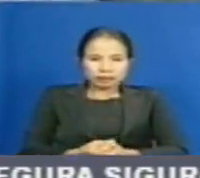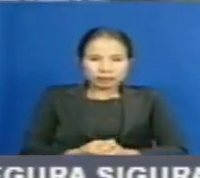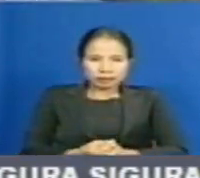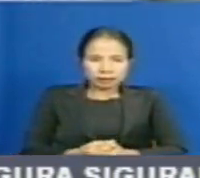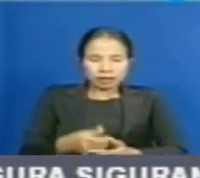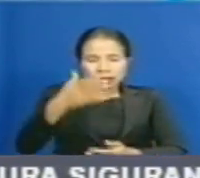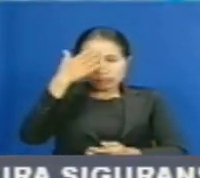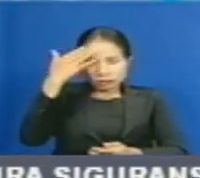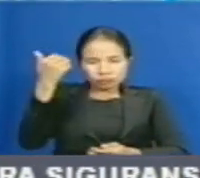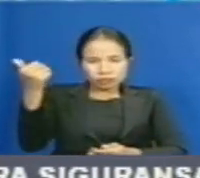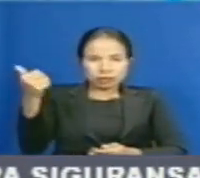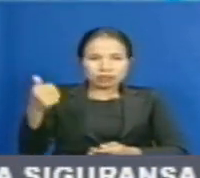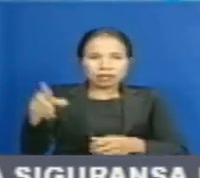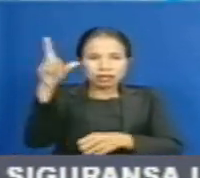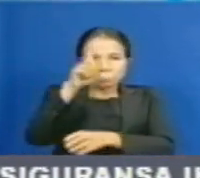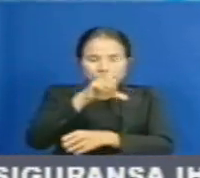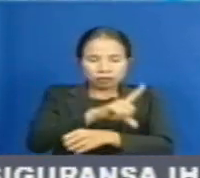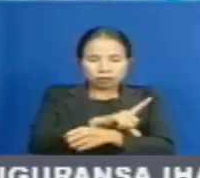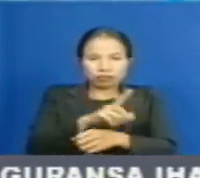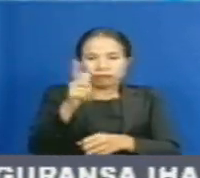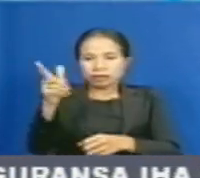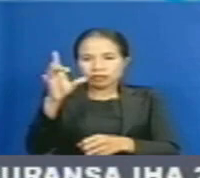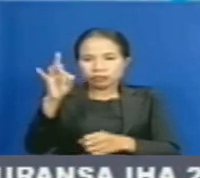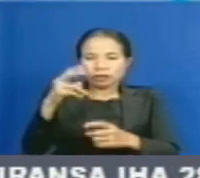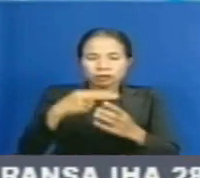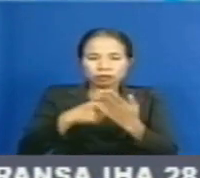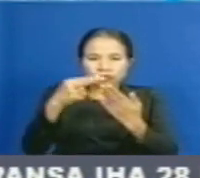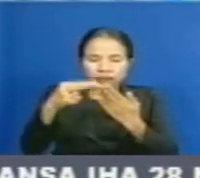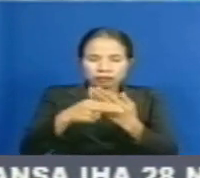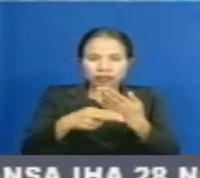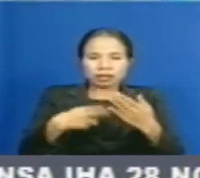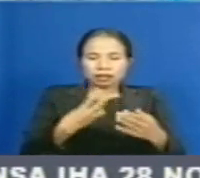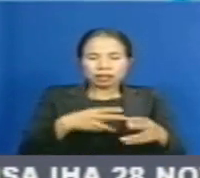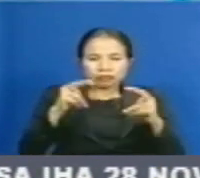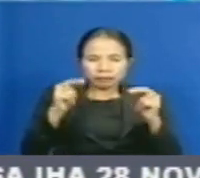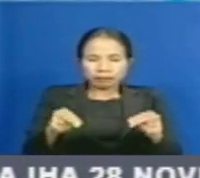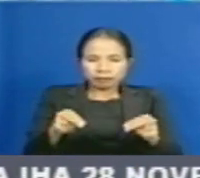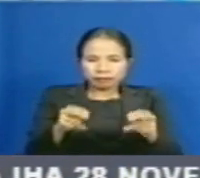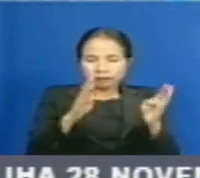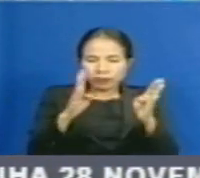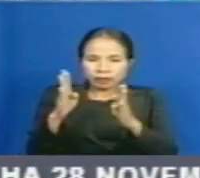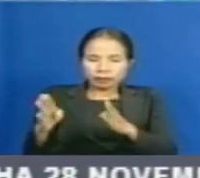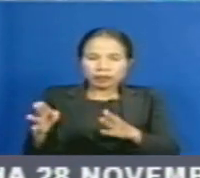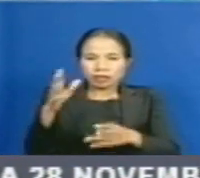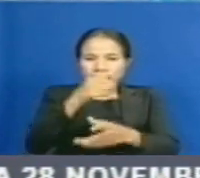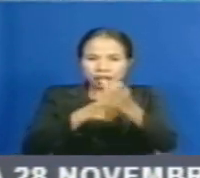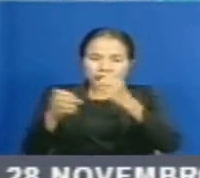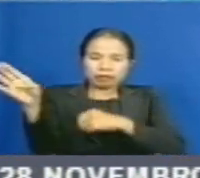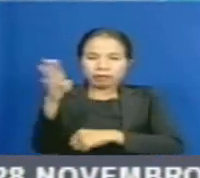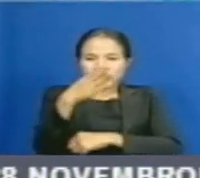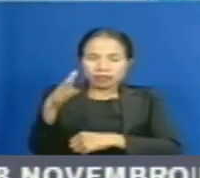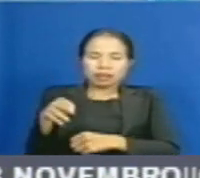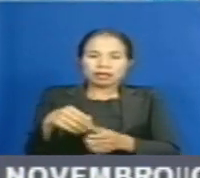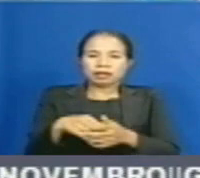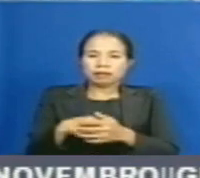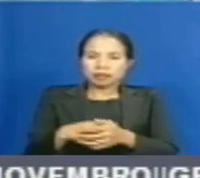tia, katak loro 28 novembro mas ita tenki prepara para tu sae bandera ita ne umo, inga beletau ita ne kareta sira, ga beletau